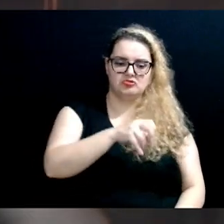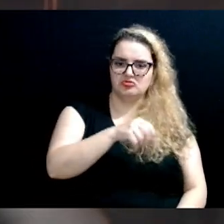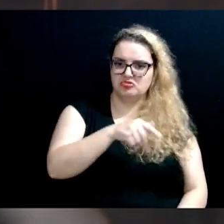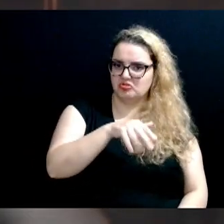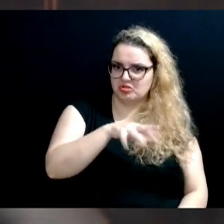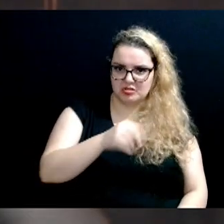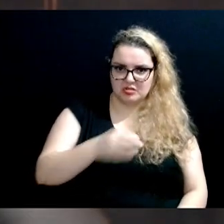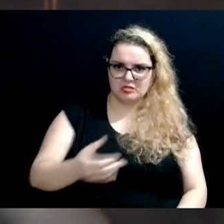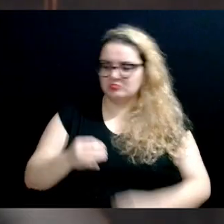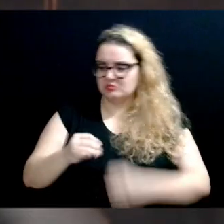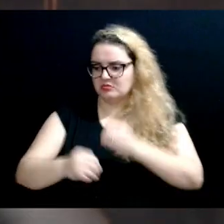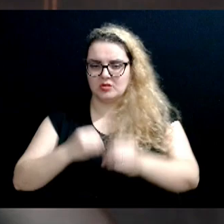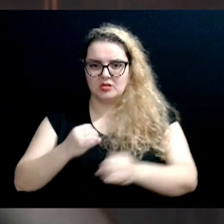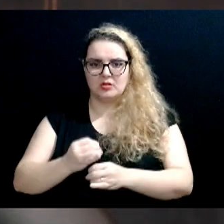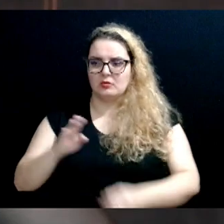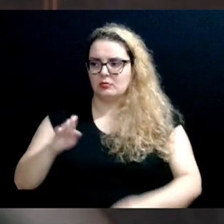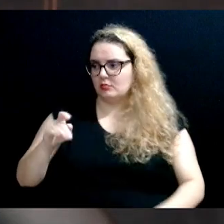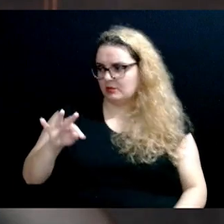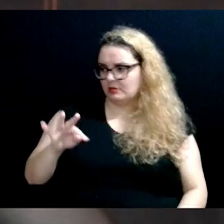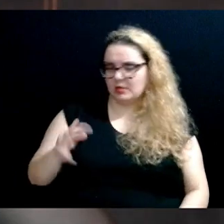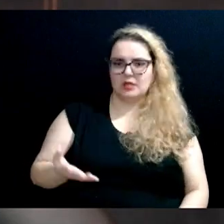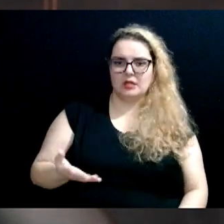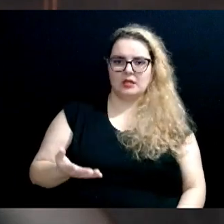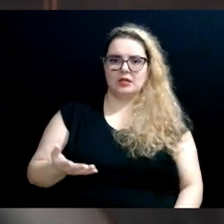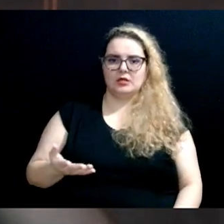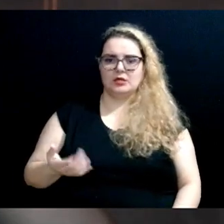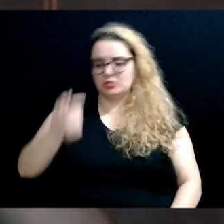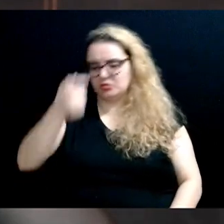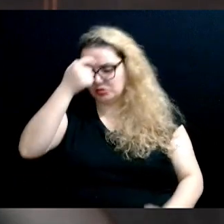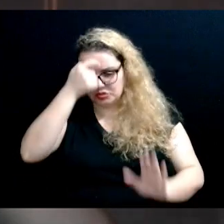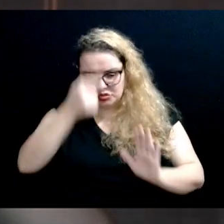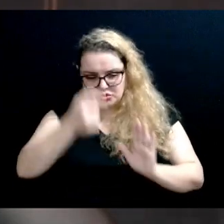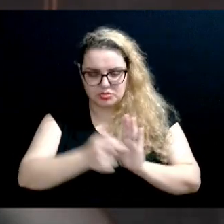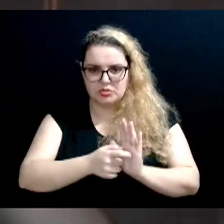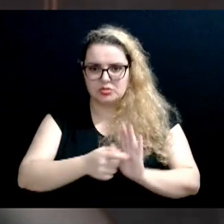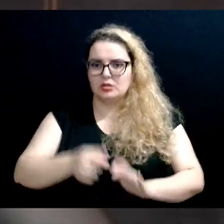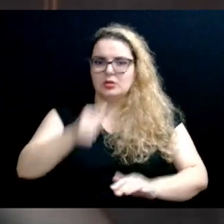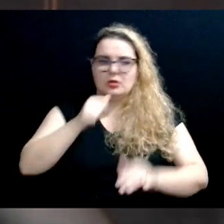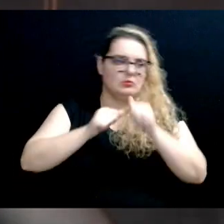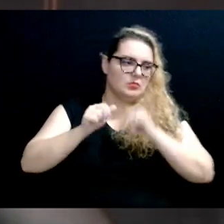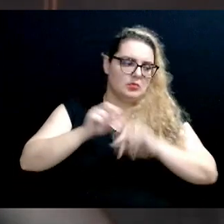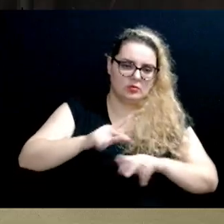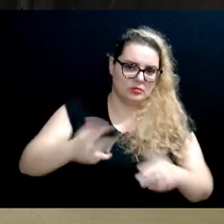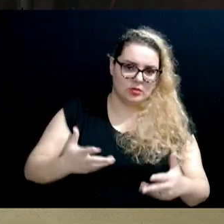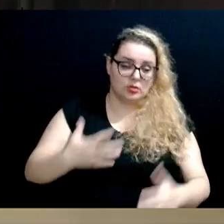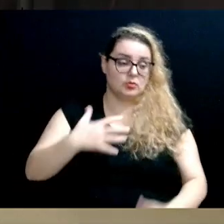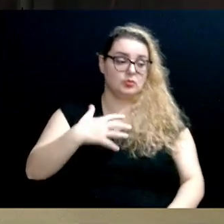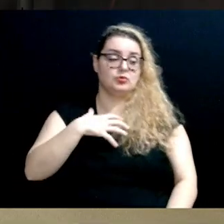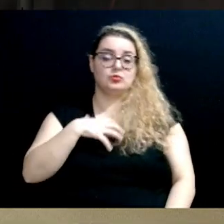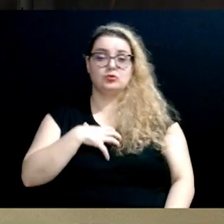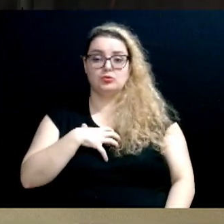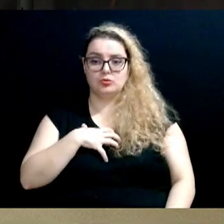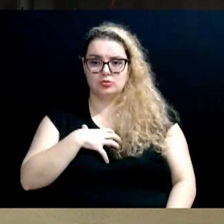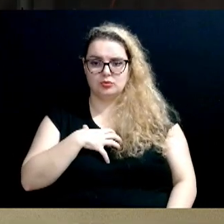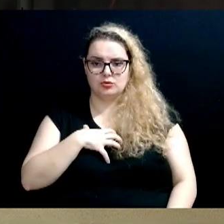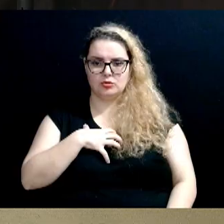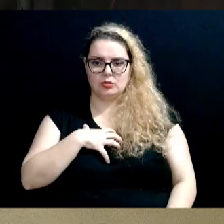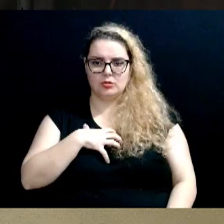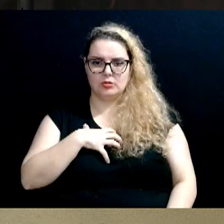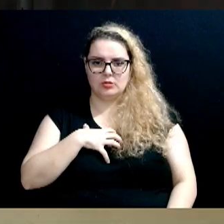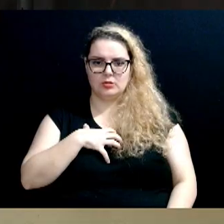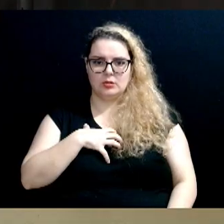uma bet, a inteligência artificial, bebida, a forma de se